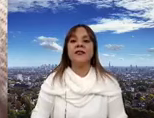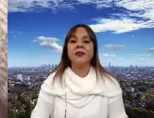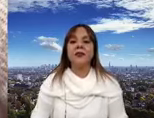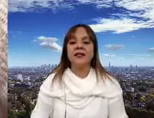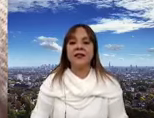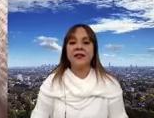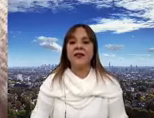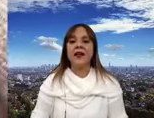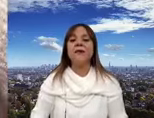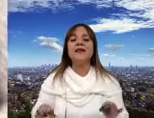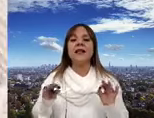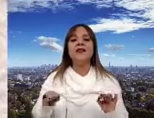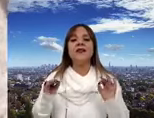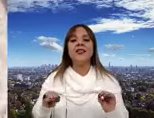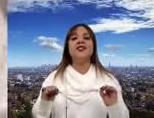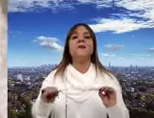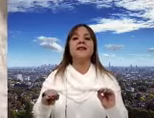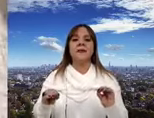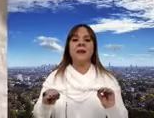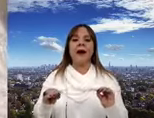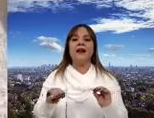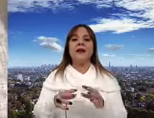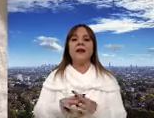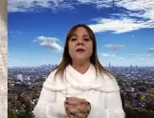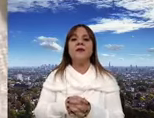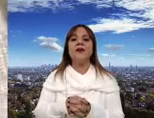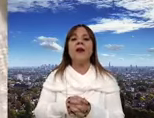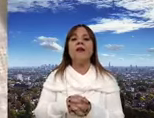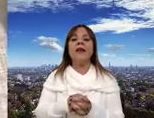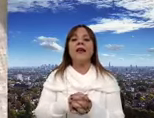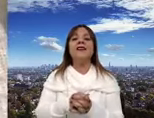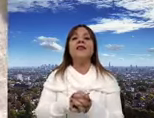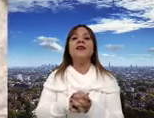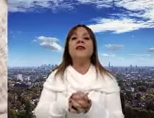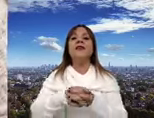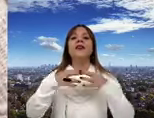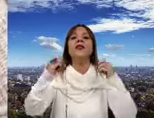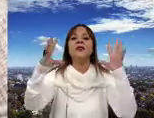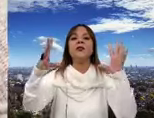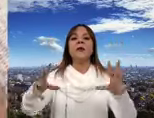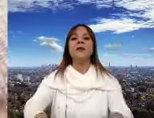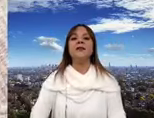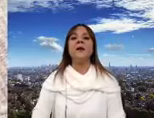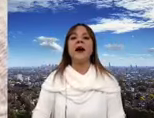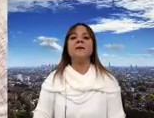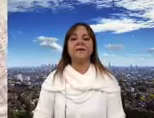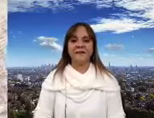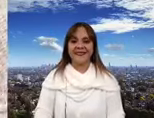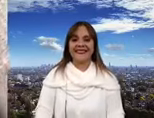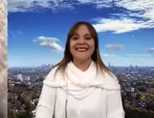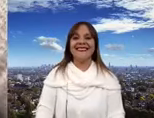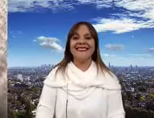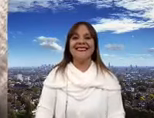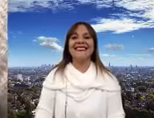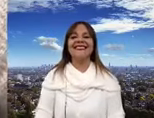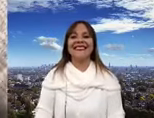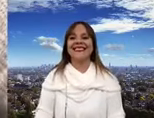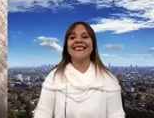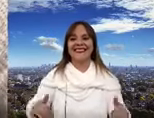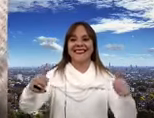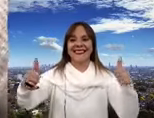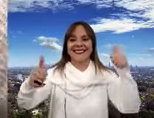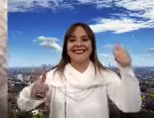Santa Fé, mas não deixem de participar, né, pessoal? Né, Stephanie? Convida aí todo mundo para participar. Pessoal, convidamos